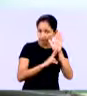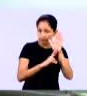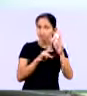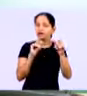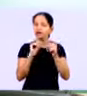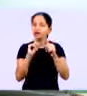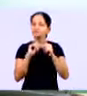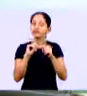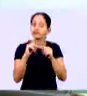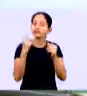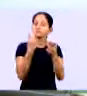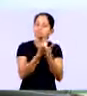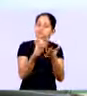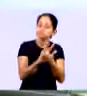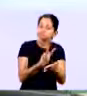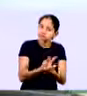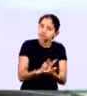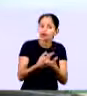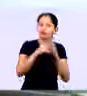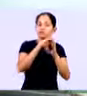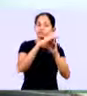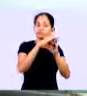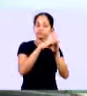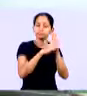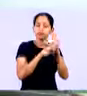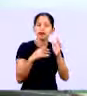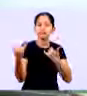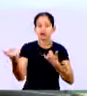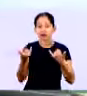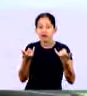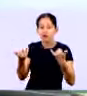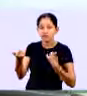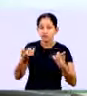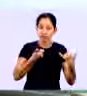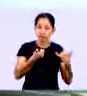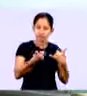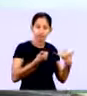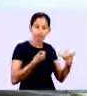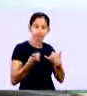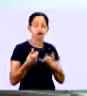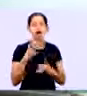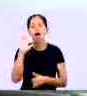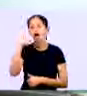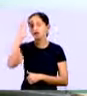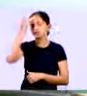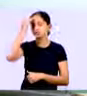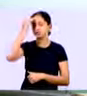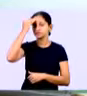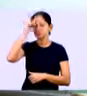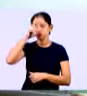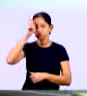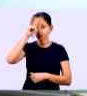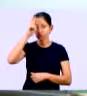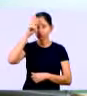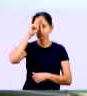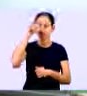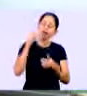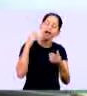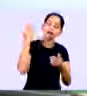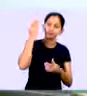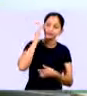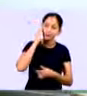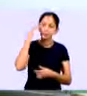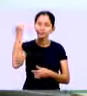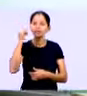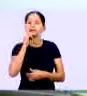vão acontecendo, tá? Esses controles vão lhe dando informações e vão criando subsídios. E vão criando um histórico dentro da organização, para que lá na frente,